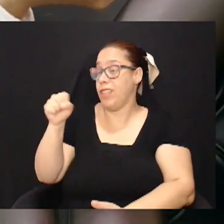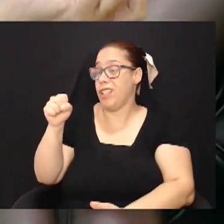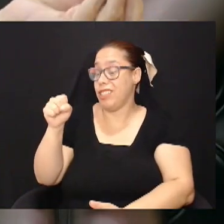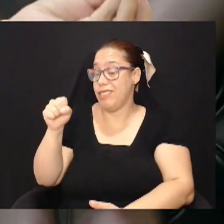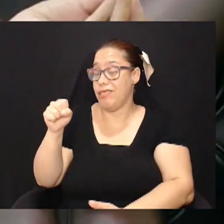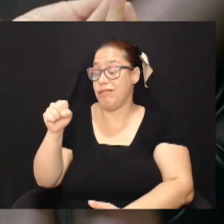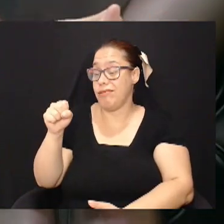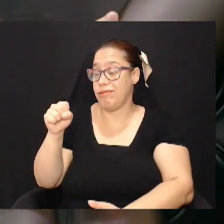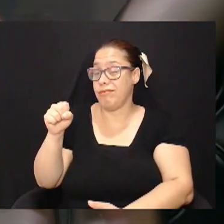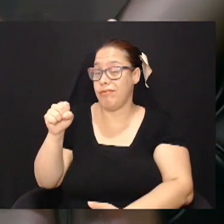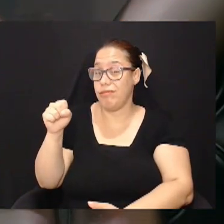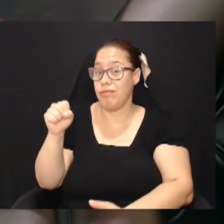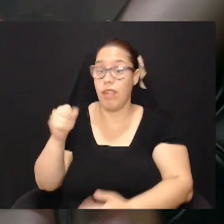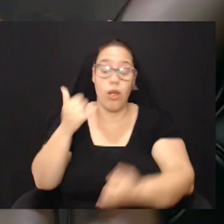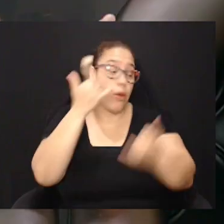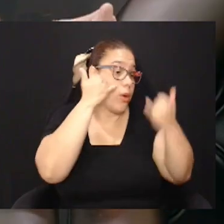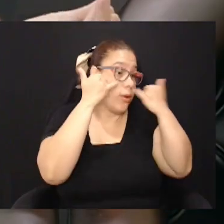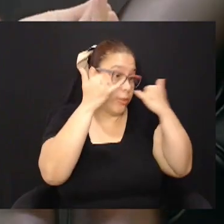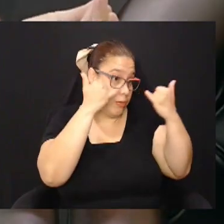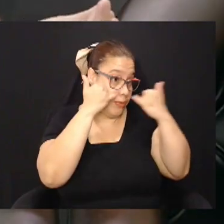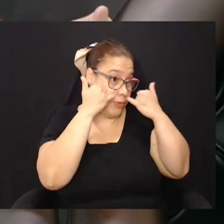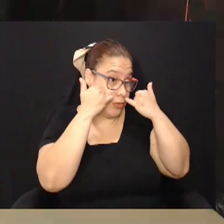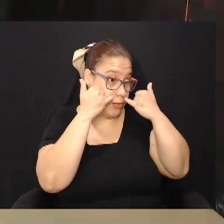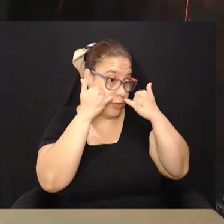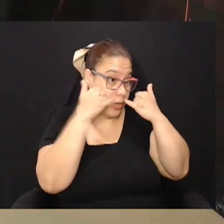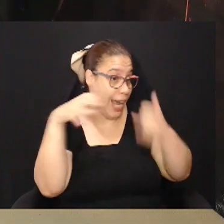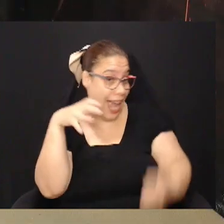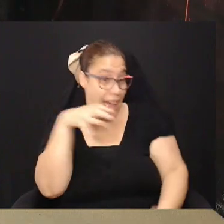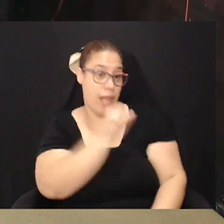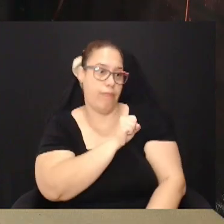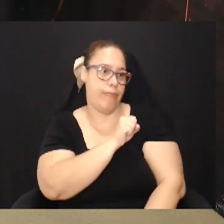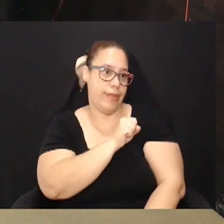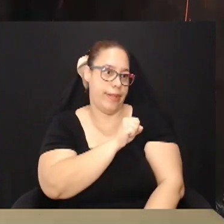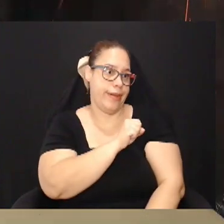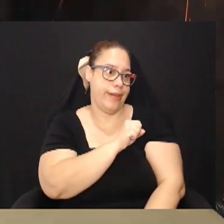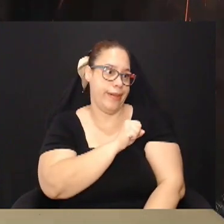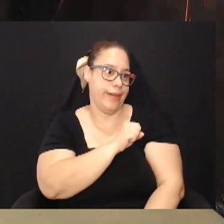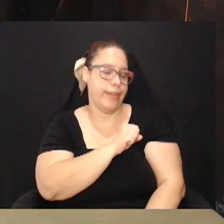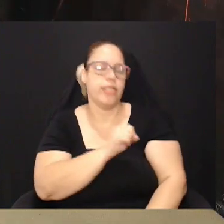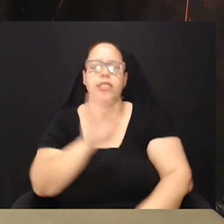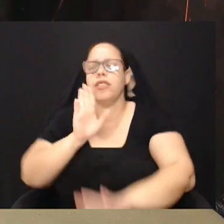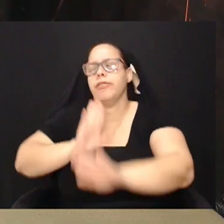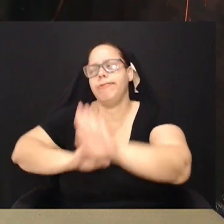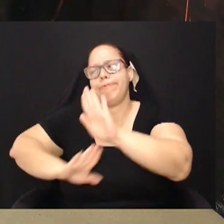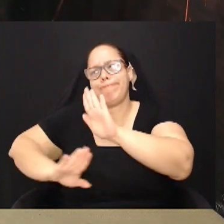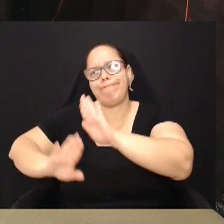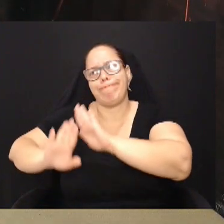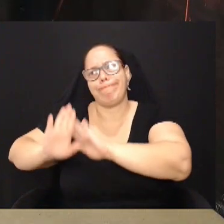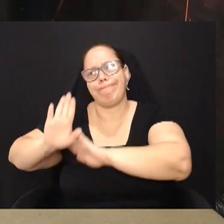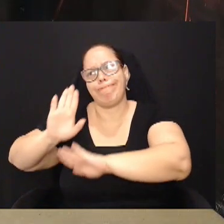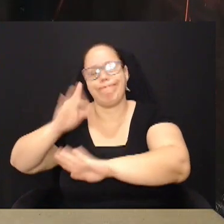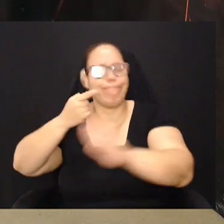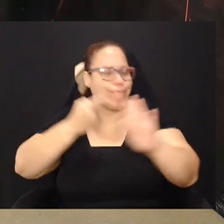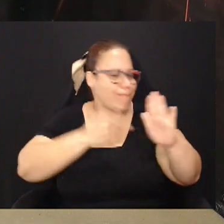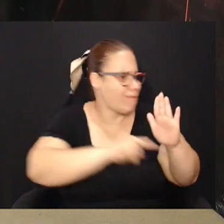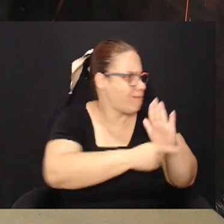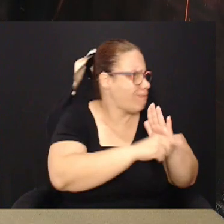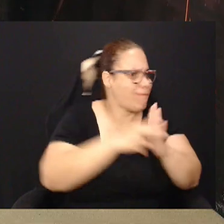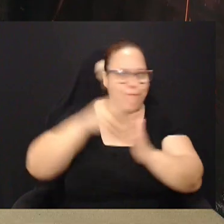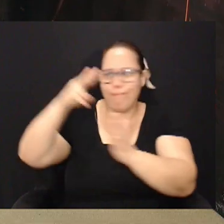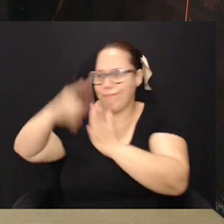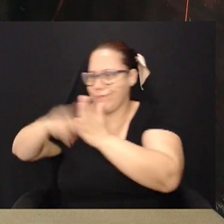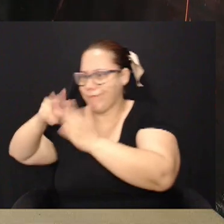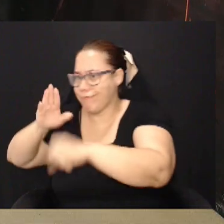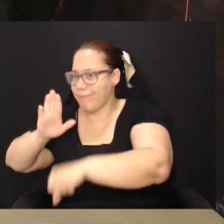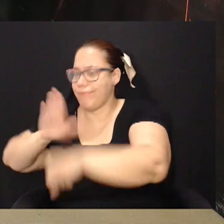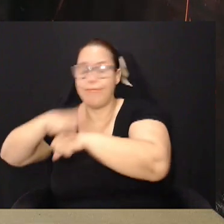da informação fast Uhum. food, Cuidado, né? né, cuidado. Vamos nos aprofundar, Ler mais, né, buscar buscar